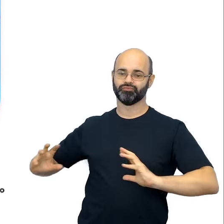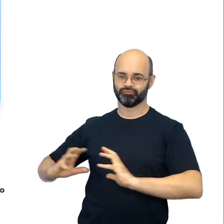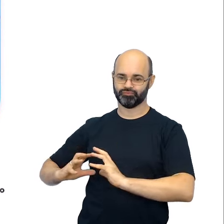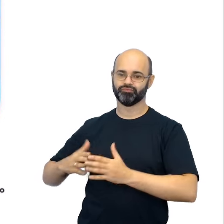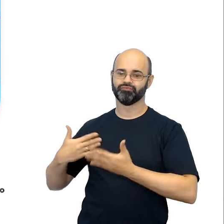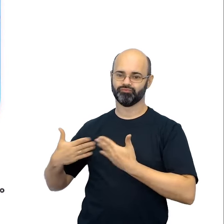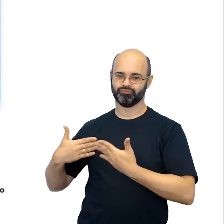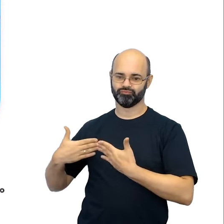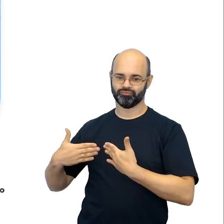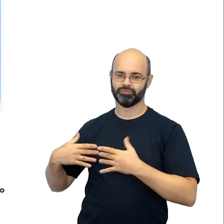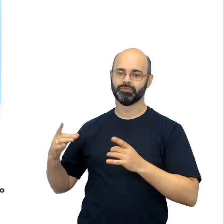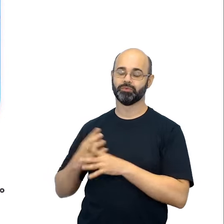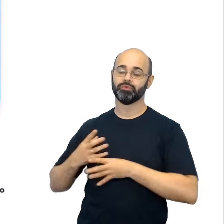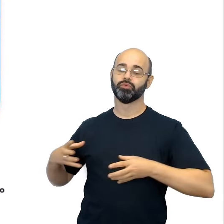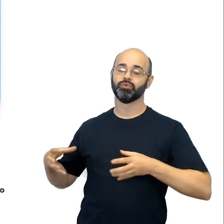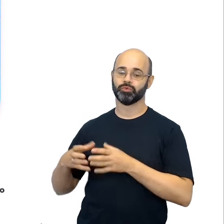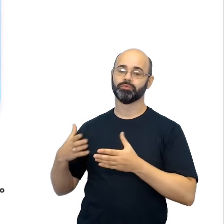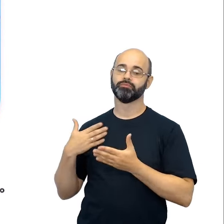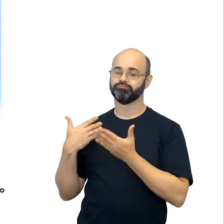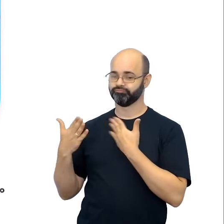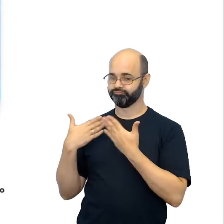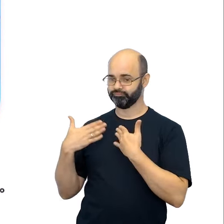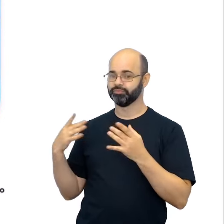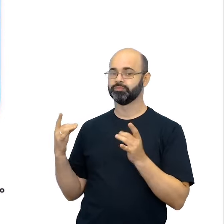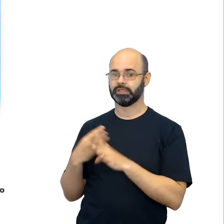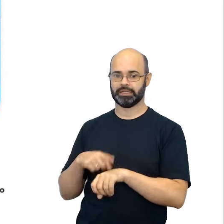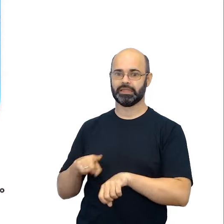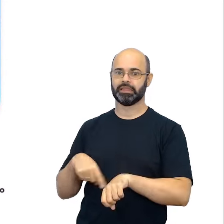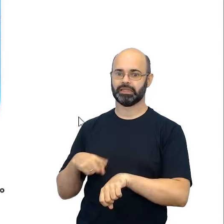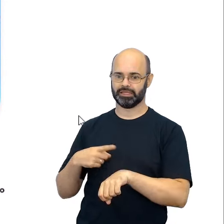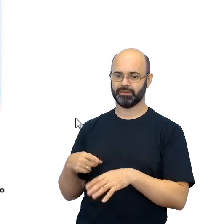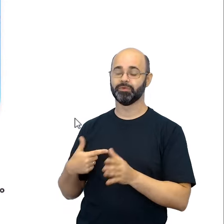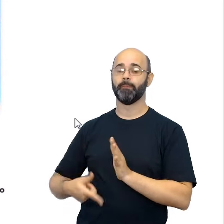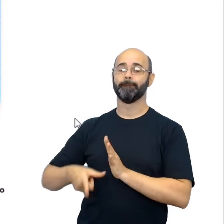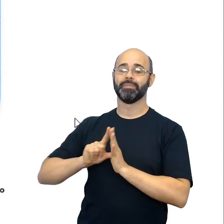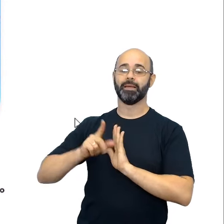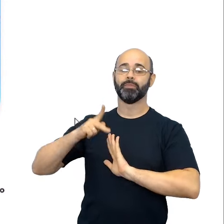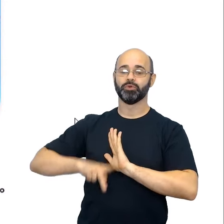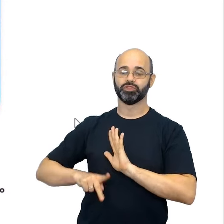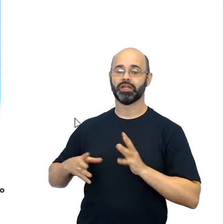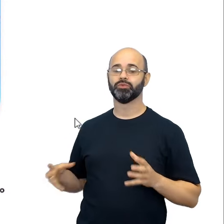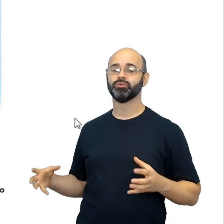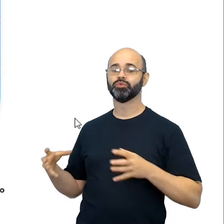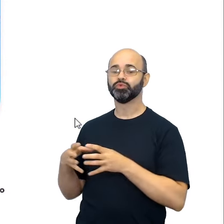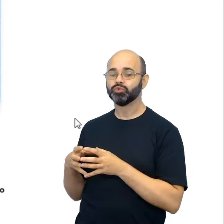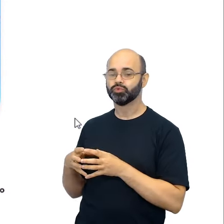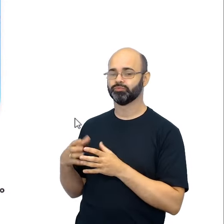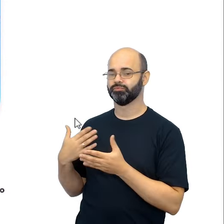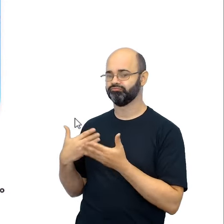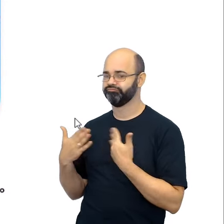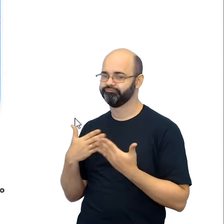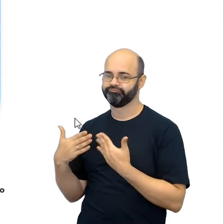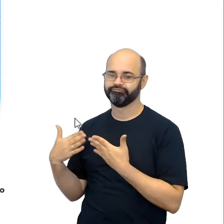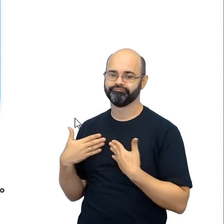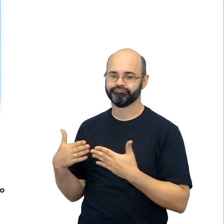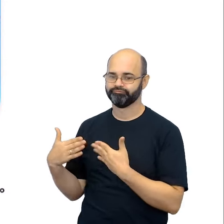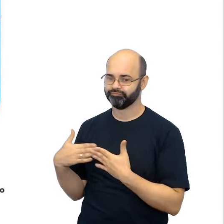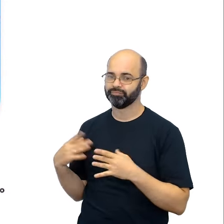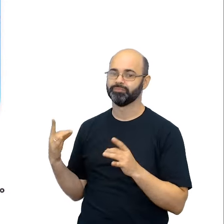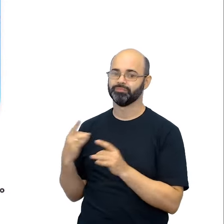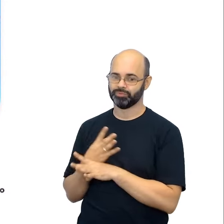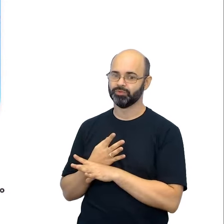tempo, né? A gente tem alguns autores que falam desse pré-projeto que eu faço com os meus pares primeiro, né? A princípio, para depois eu